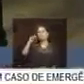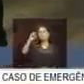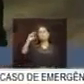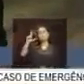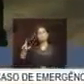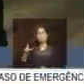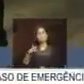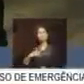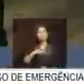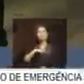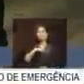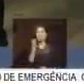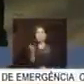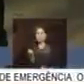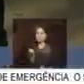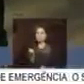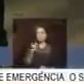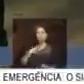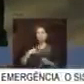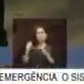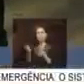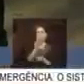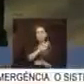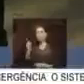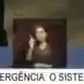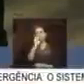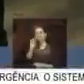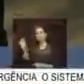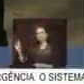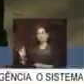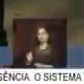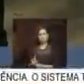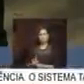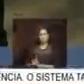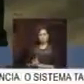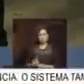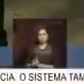vou dar os nomes. Se eu quero, eu dou inteiro. Não.